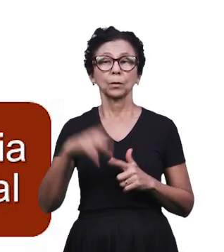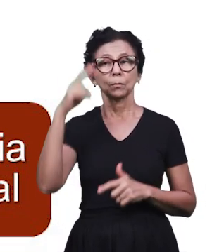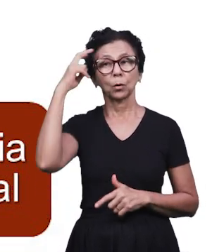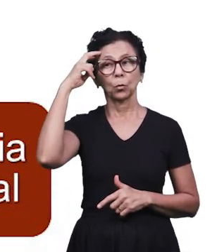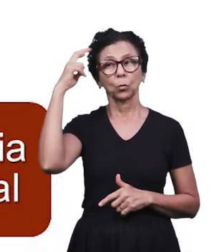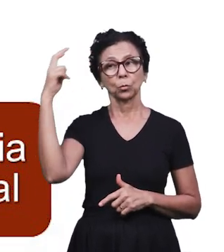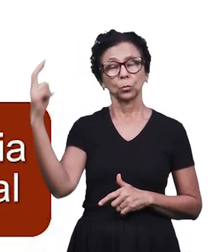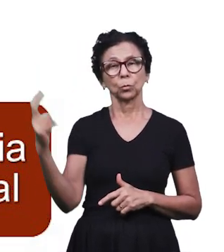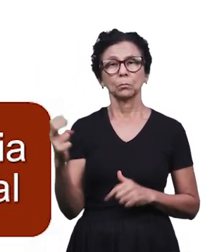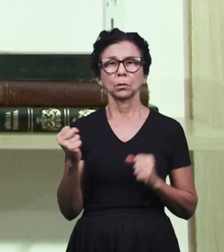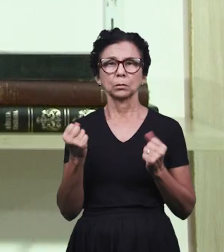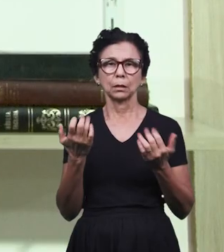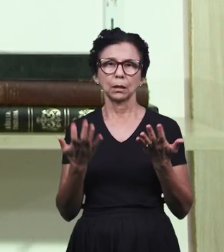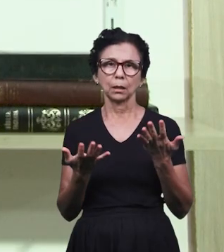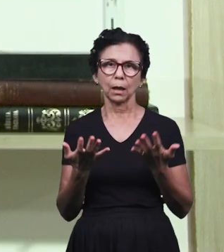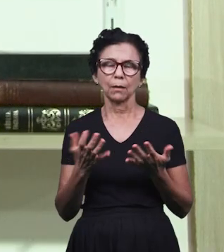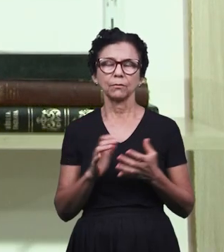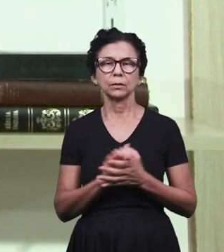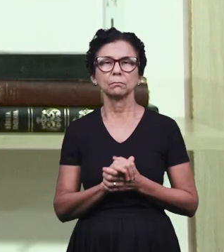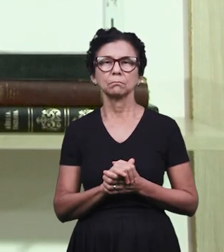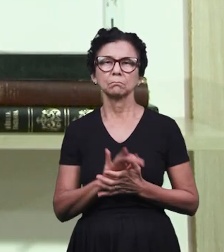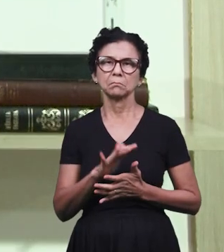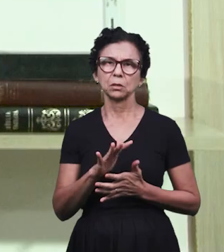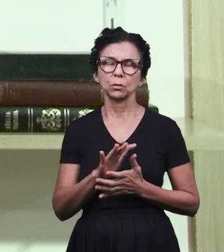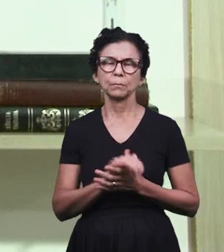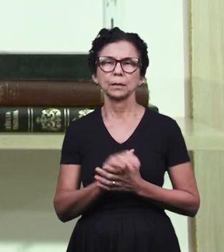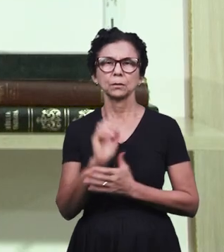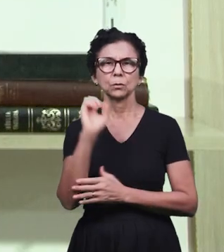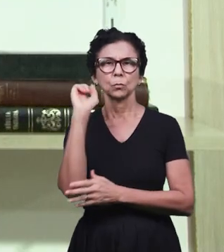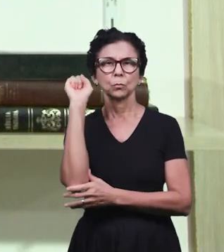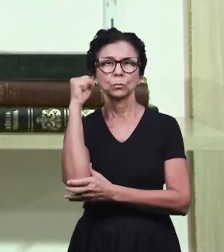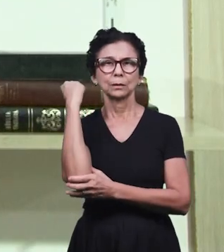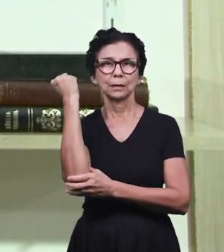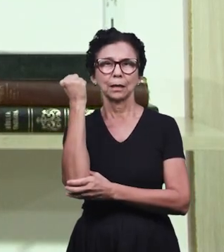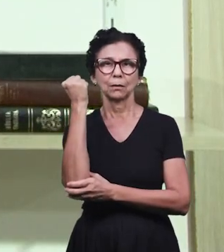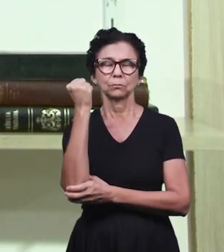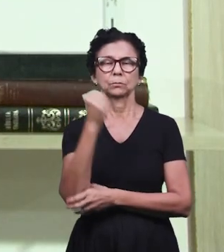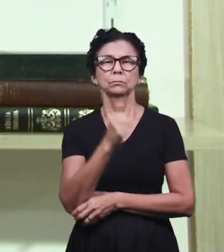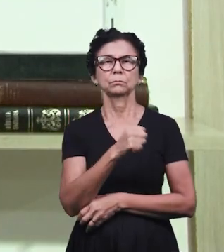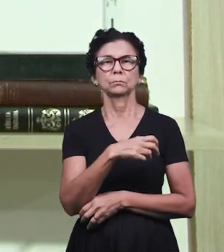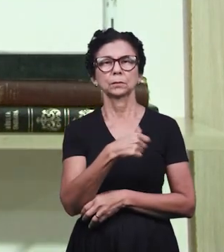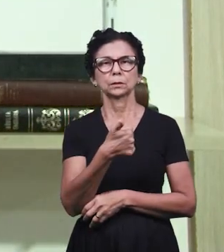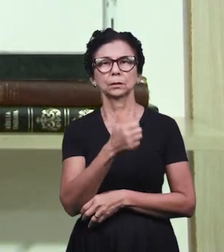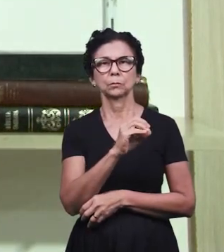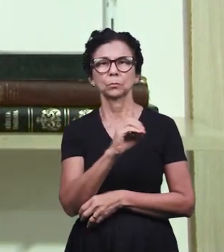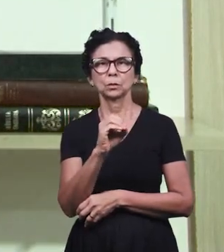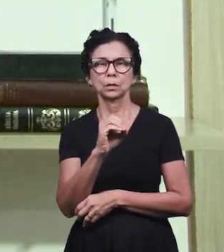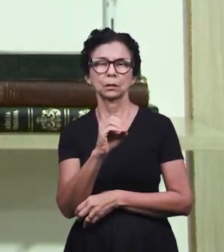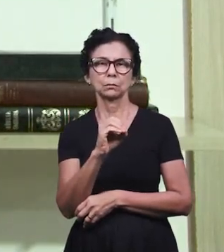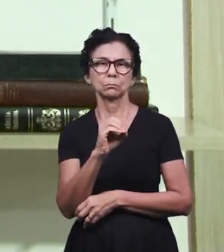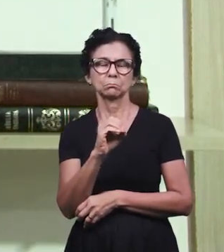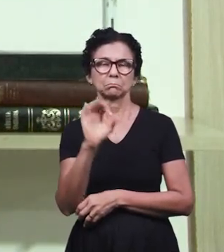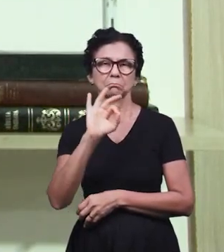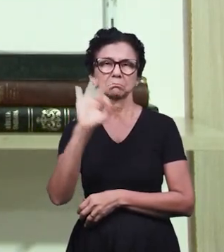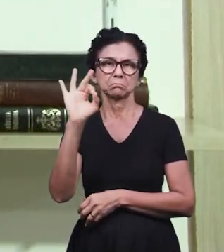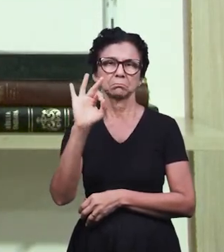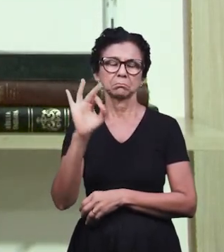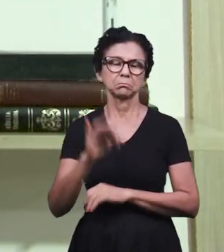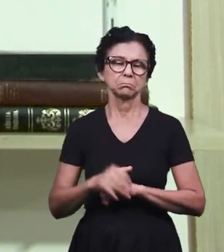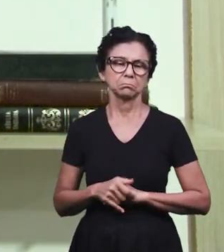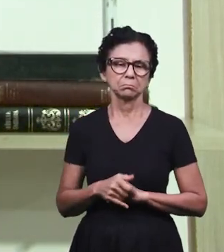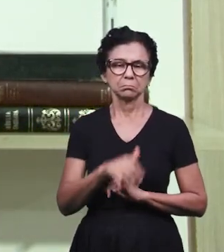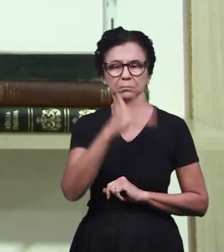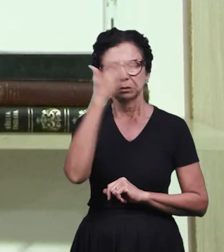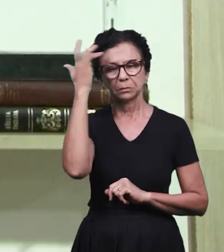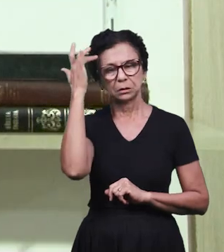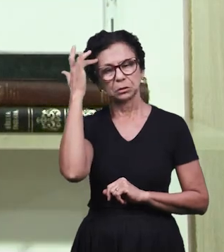leve, moderada ou grave, e está presente em 100% dos casos. Mas como eu vou acolher os nossos irmãos?